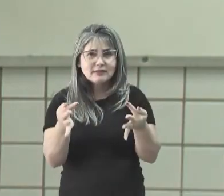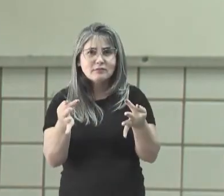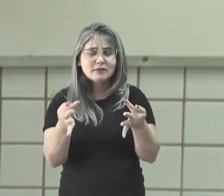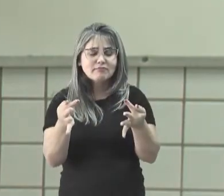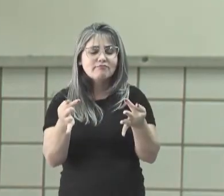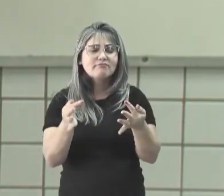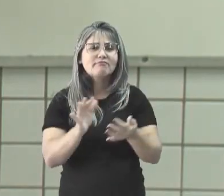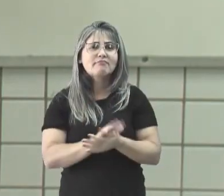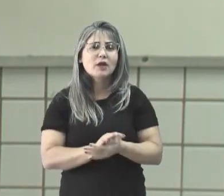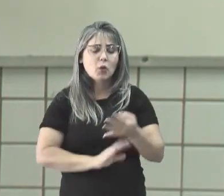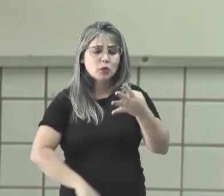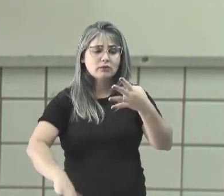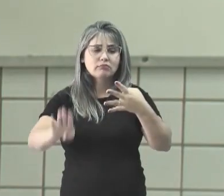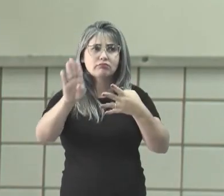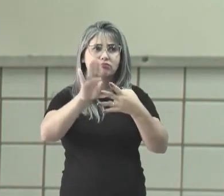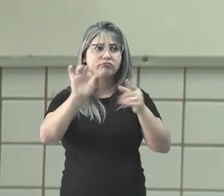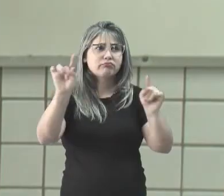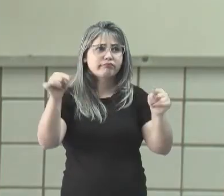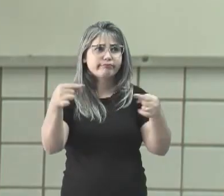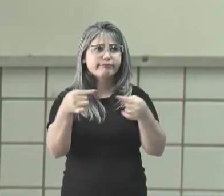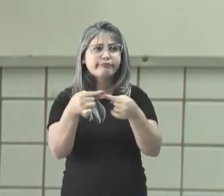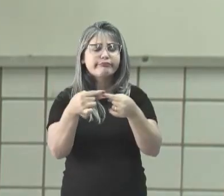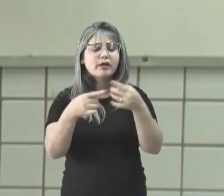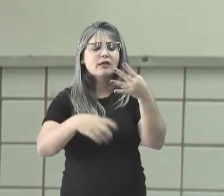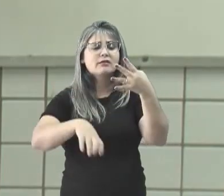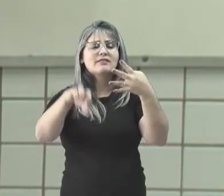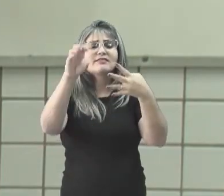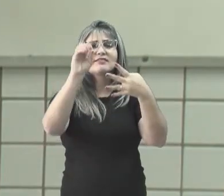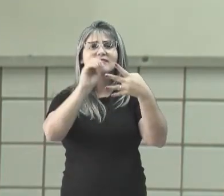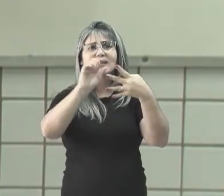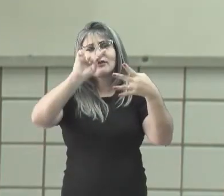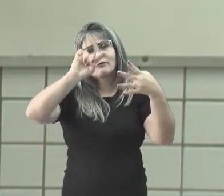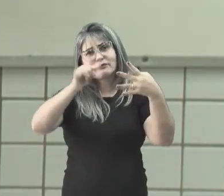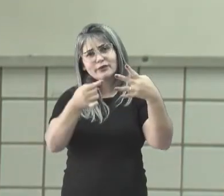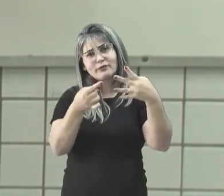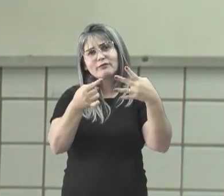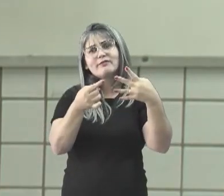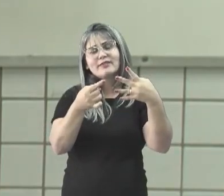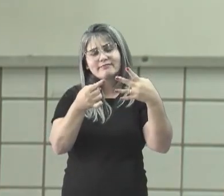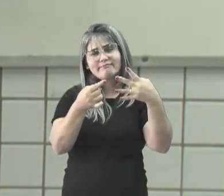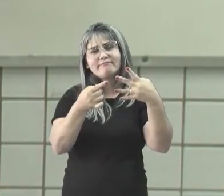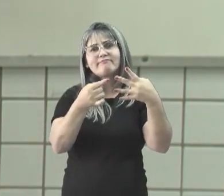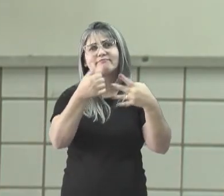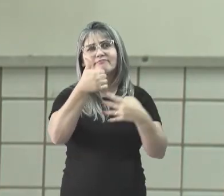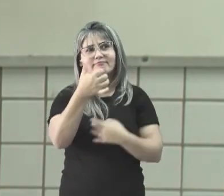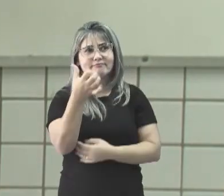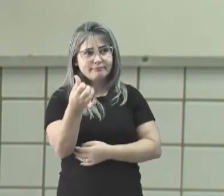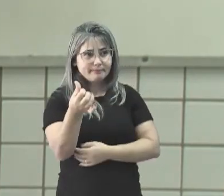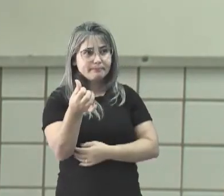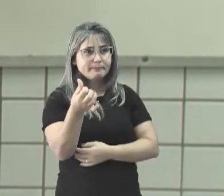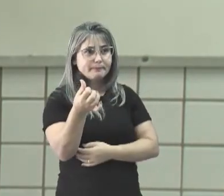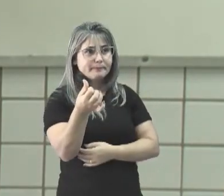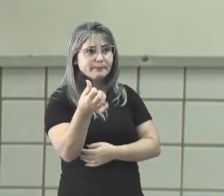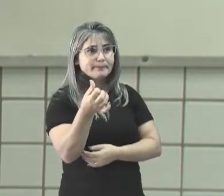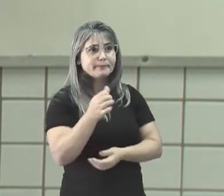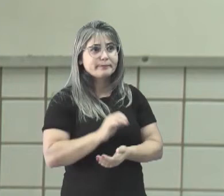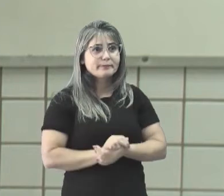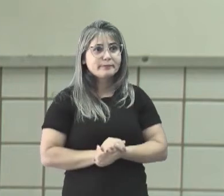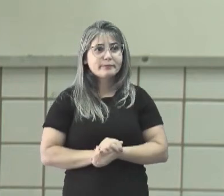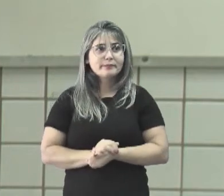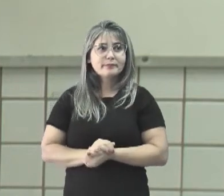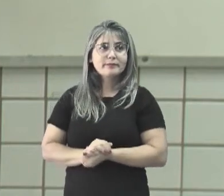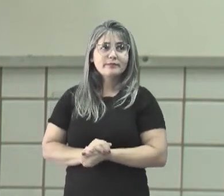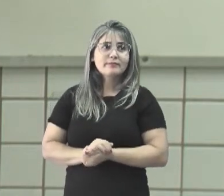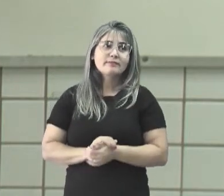primeiro calcula o volume com as unidades que ele deu e depois você faz a transformação de unidades. Tranquilinho, gente?